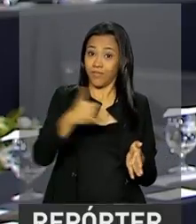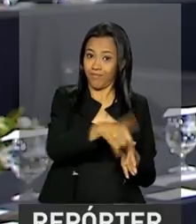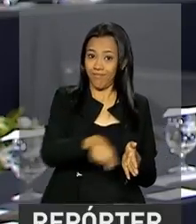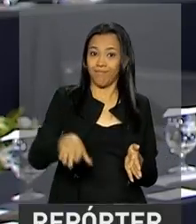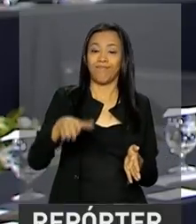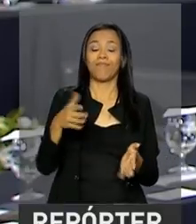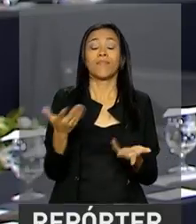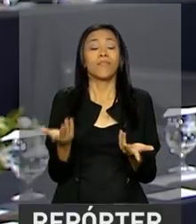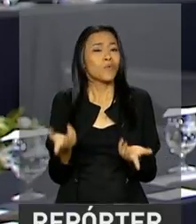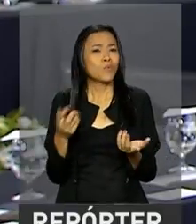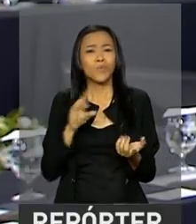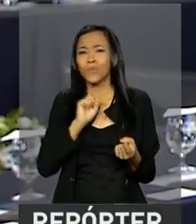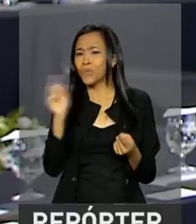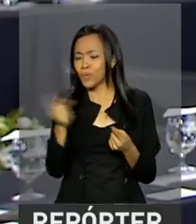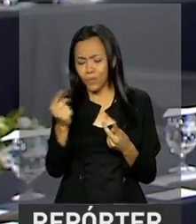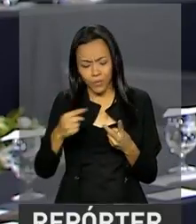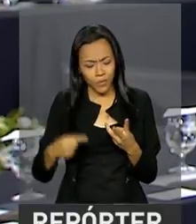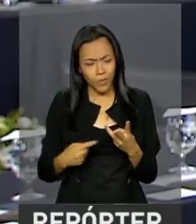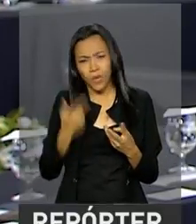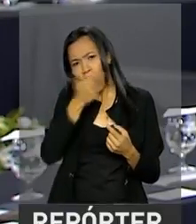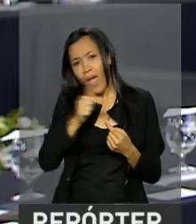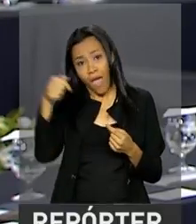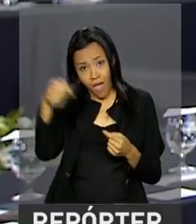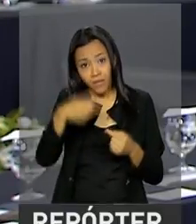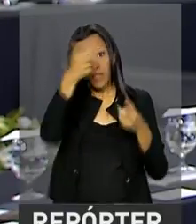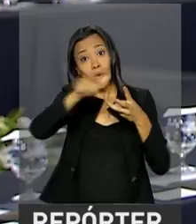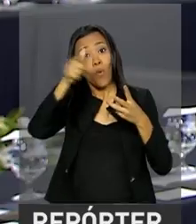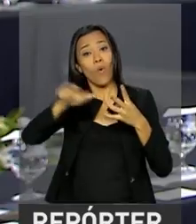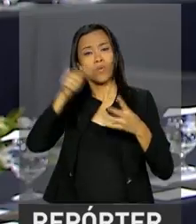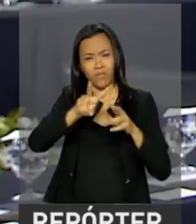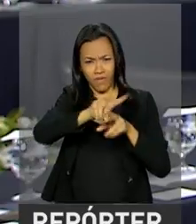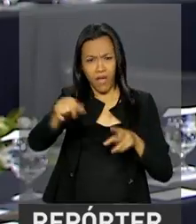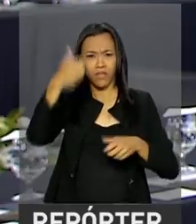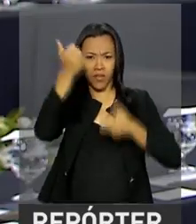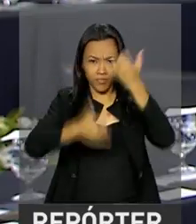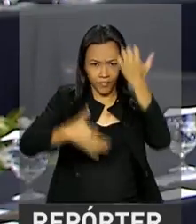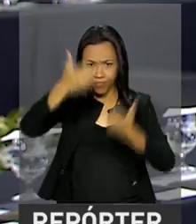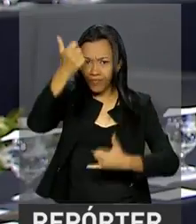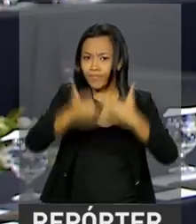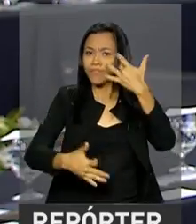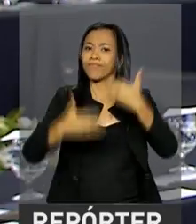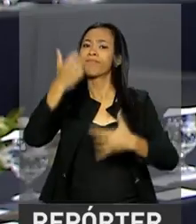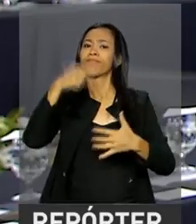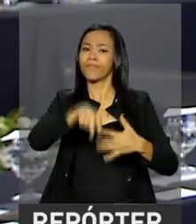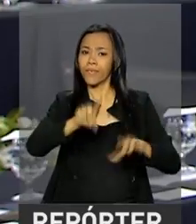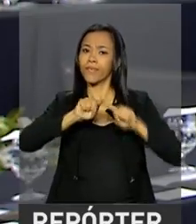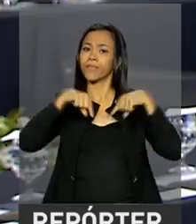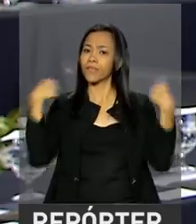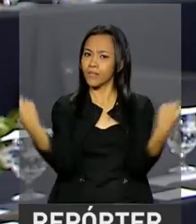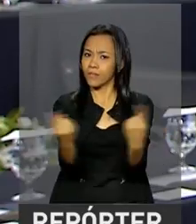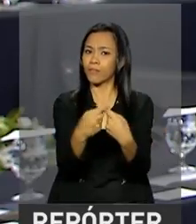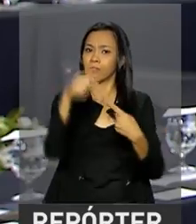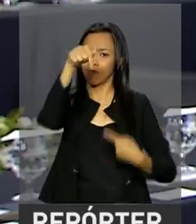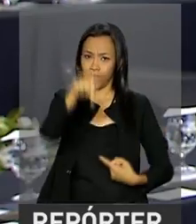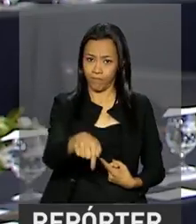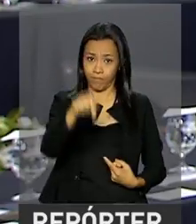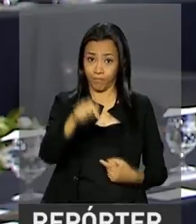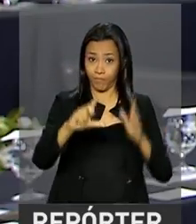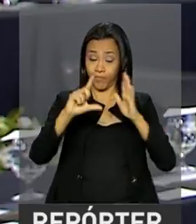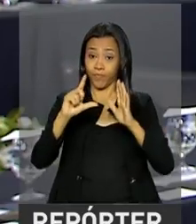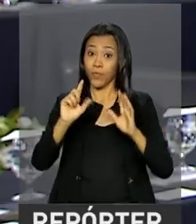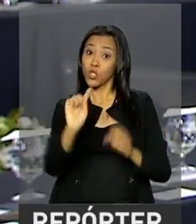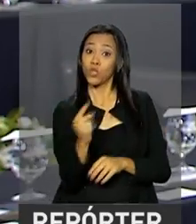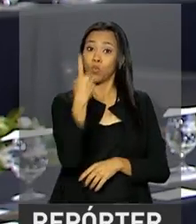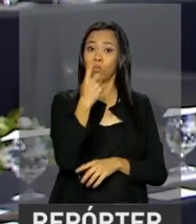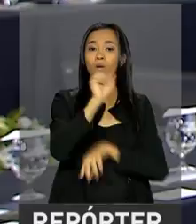infância. Jaime, tudo isso então, essas e outras ações, elas vão ser destacadas, comentadas e analisadas aqui nessa reunião de